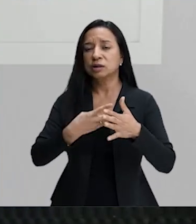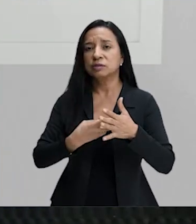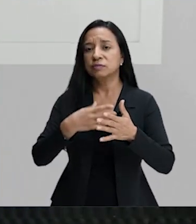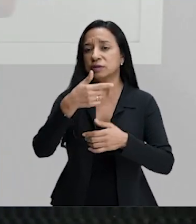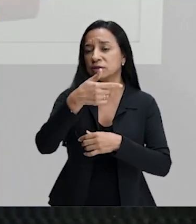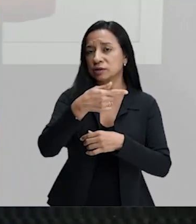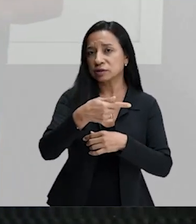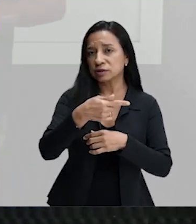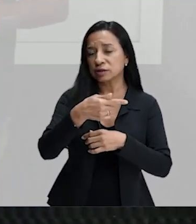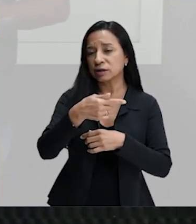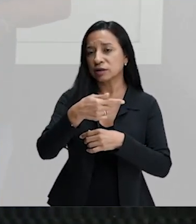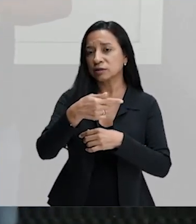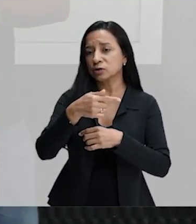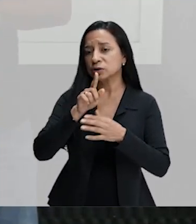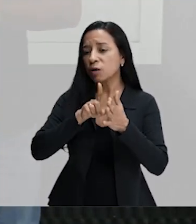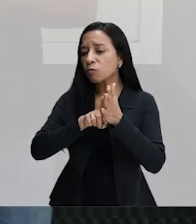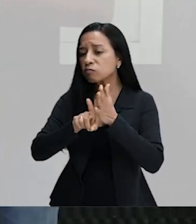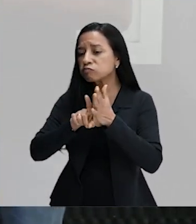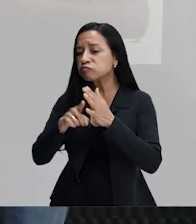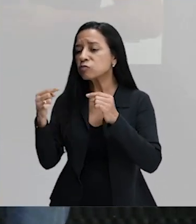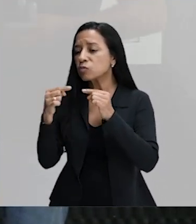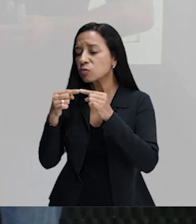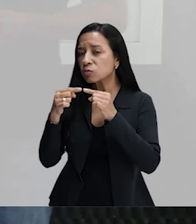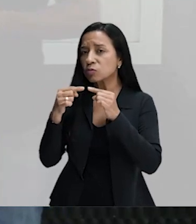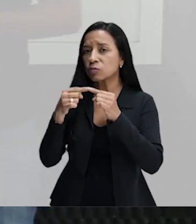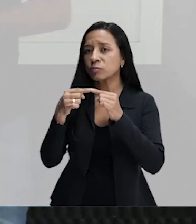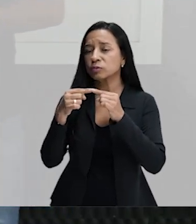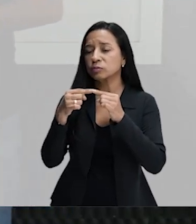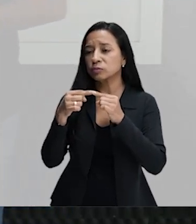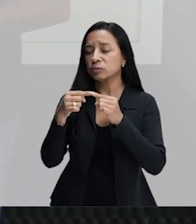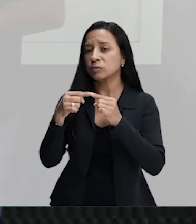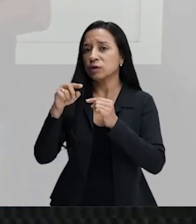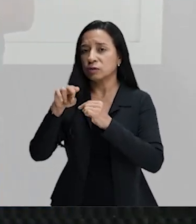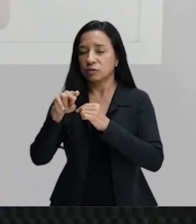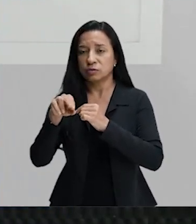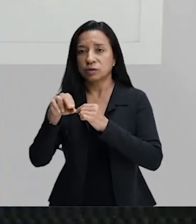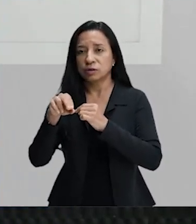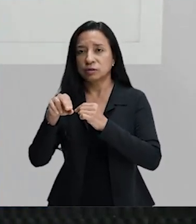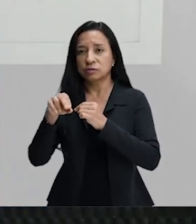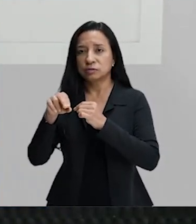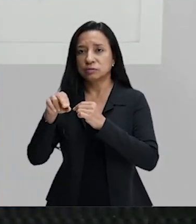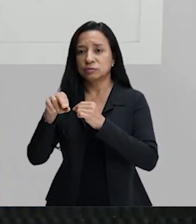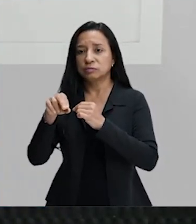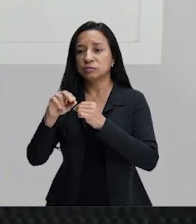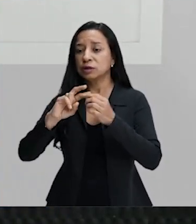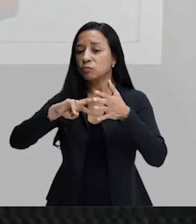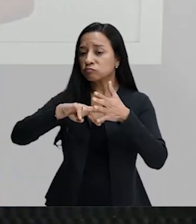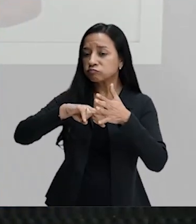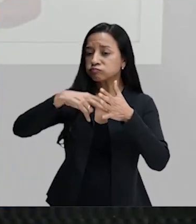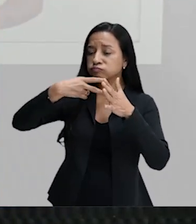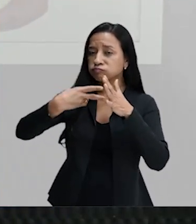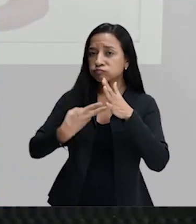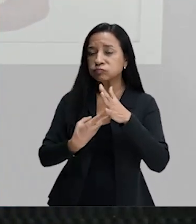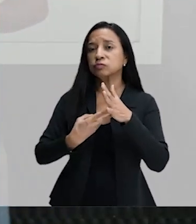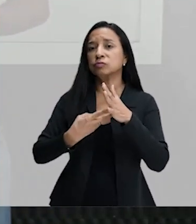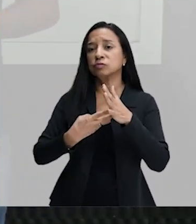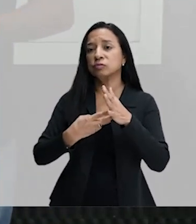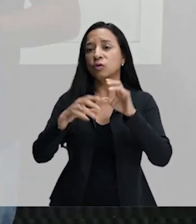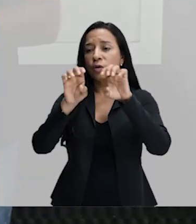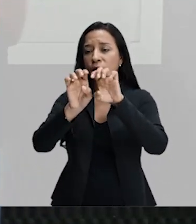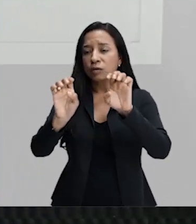não verificou a igualdade. Não tornou aquela igualdade verdadeira. Isso significa que o 7 não é raiz da